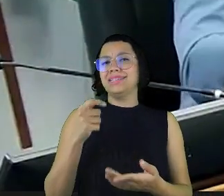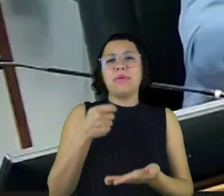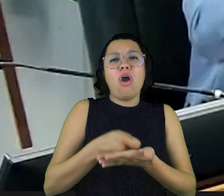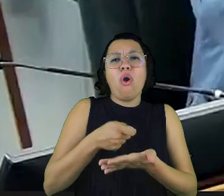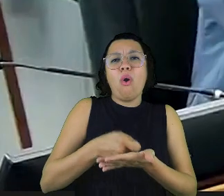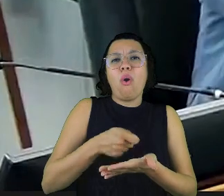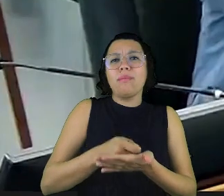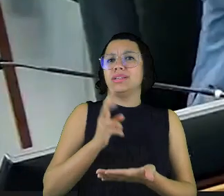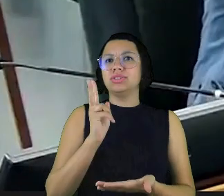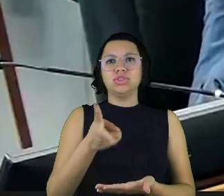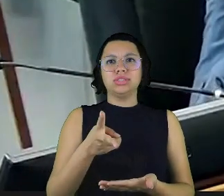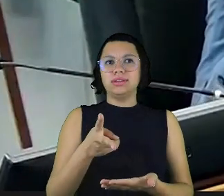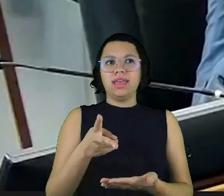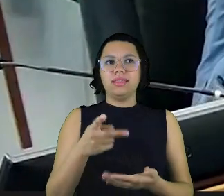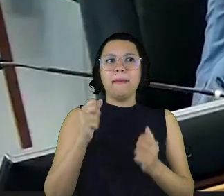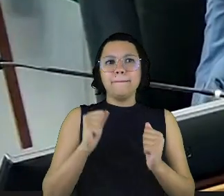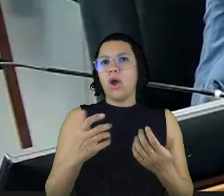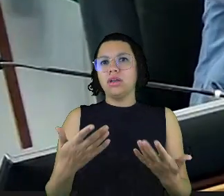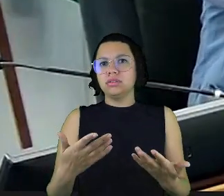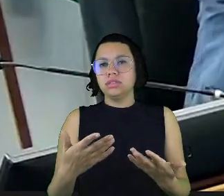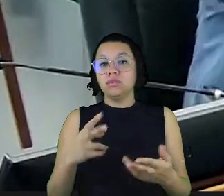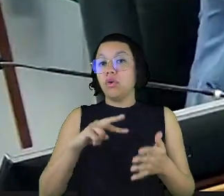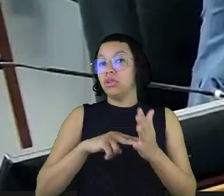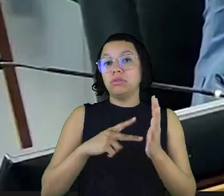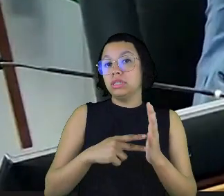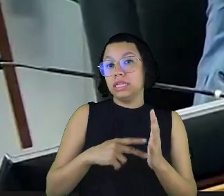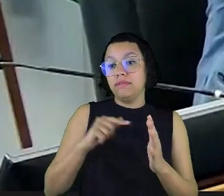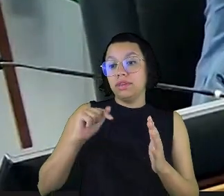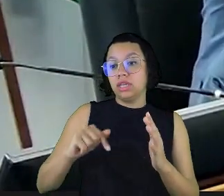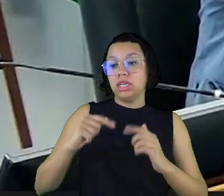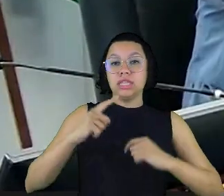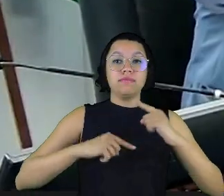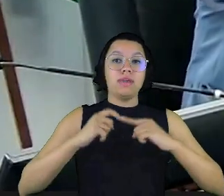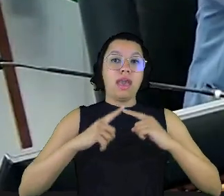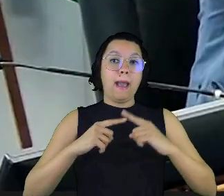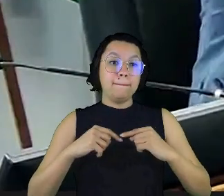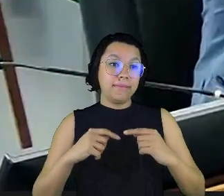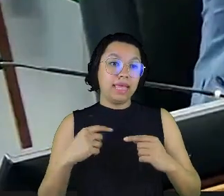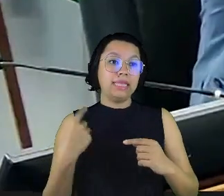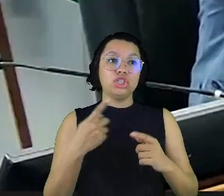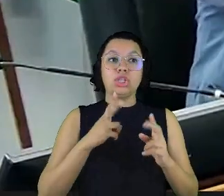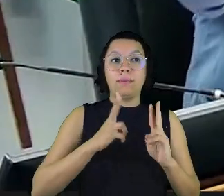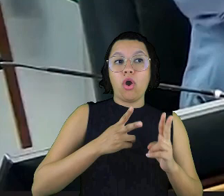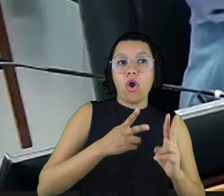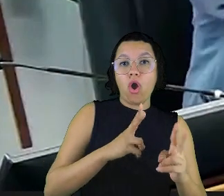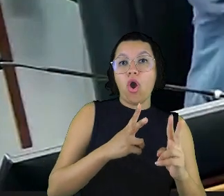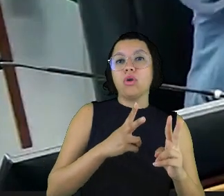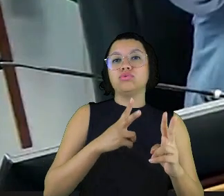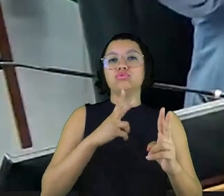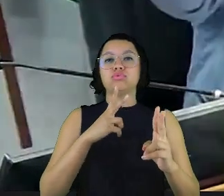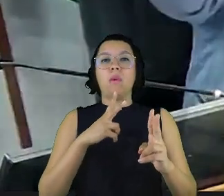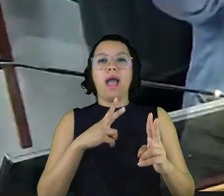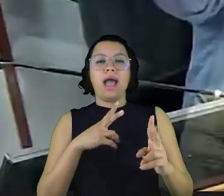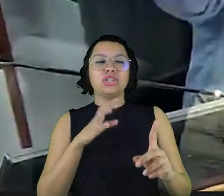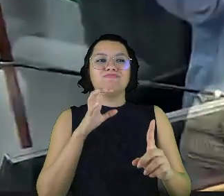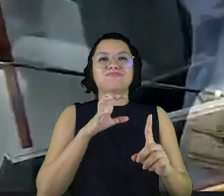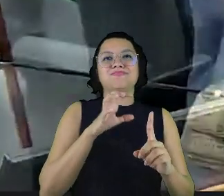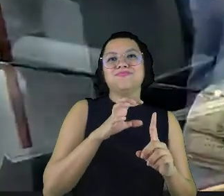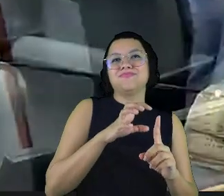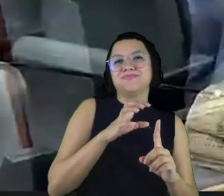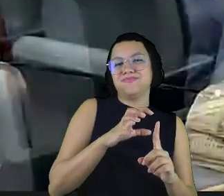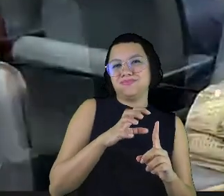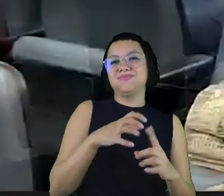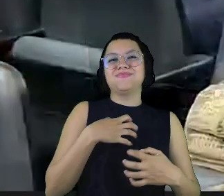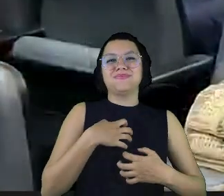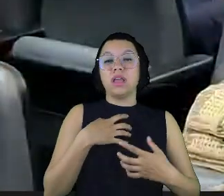o que não significa que aqueles mecanismos persecutórios de incômodo tenham que ser retirados.